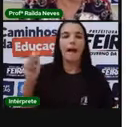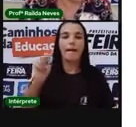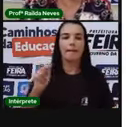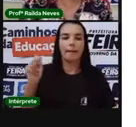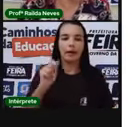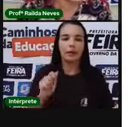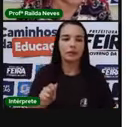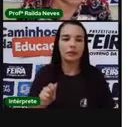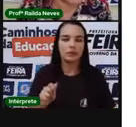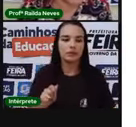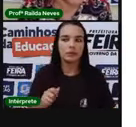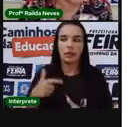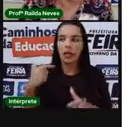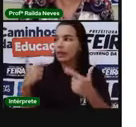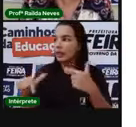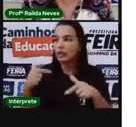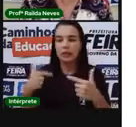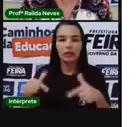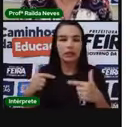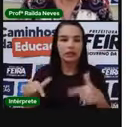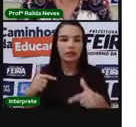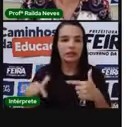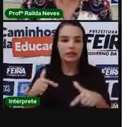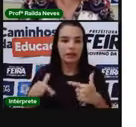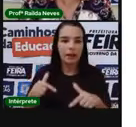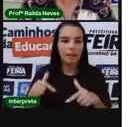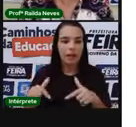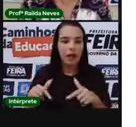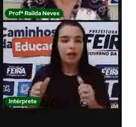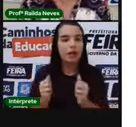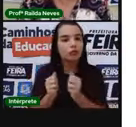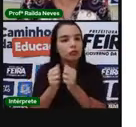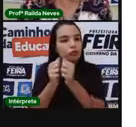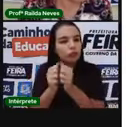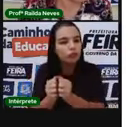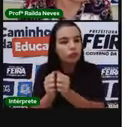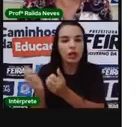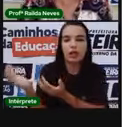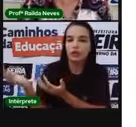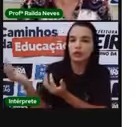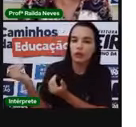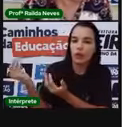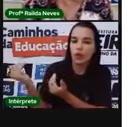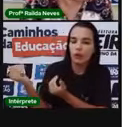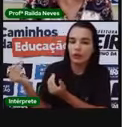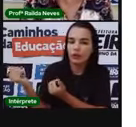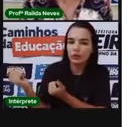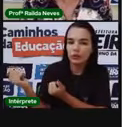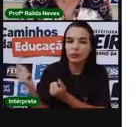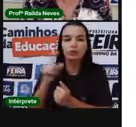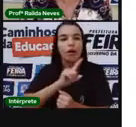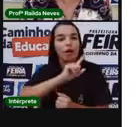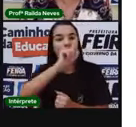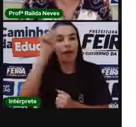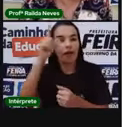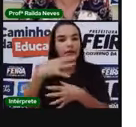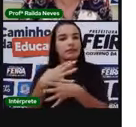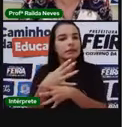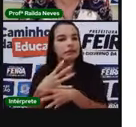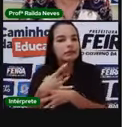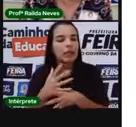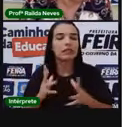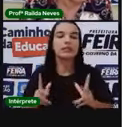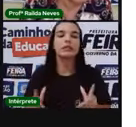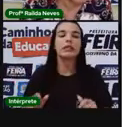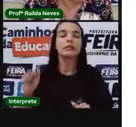Juvenil de Ciências e Cultura e promove ações de aprendizagem, criação e divulgação